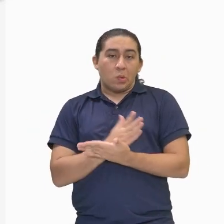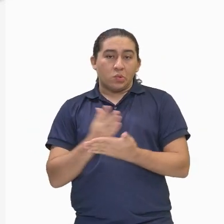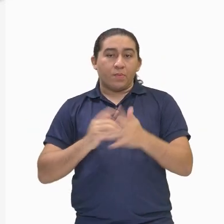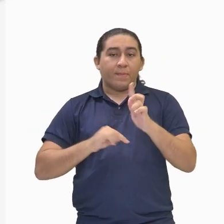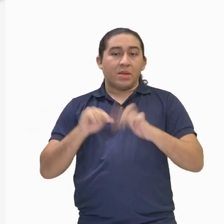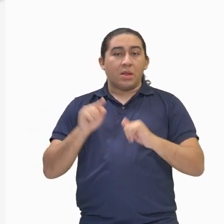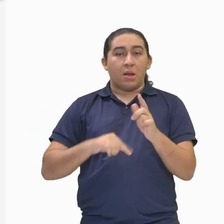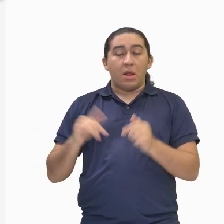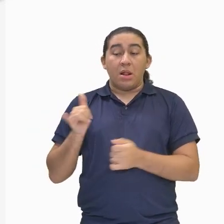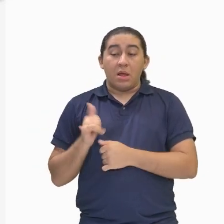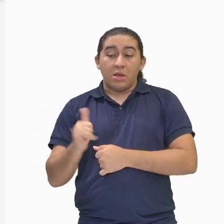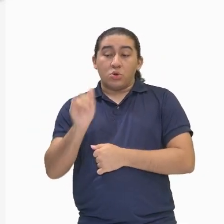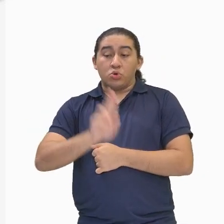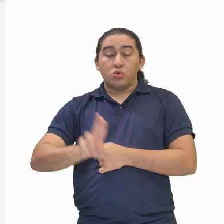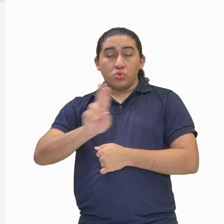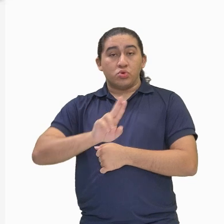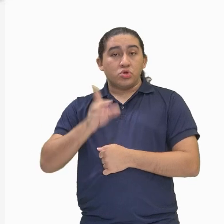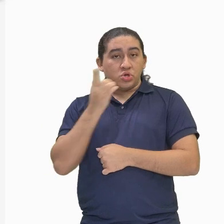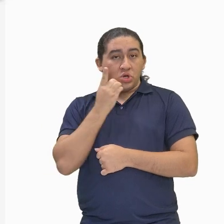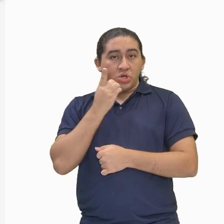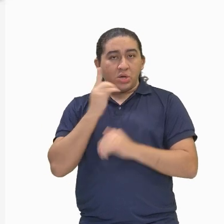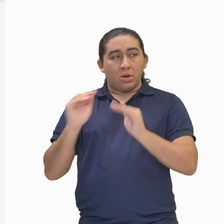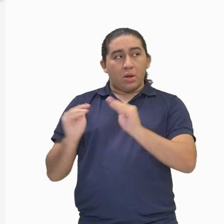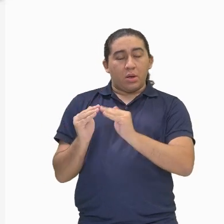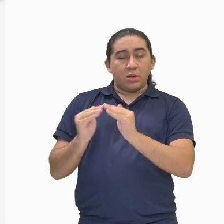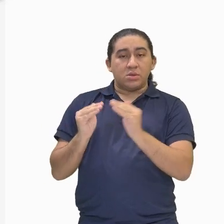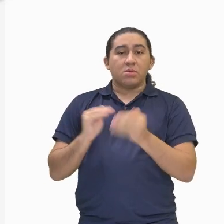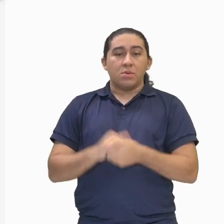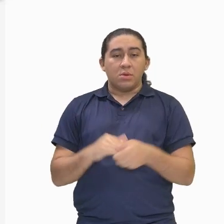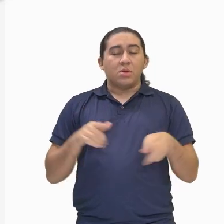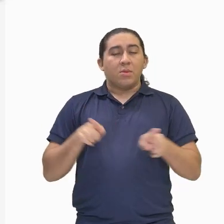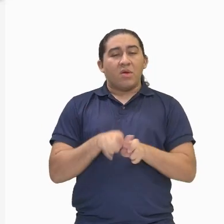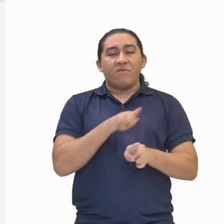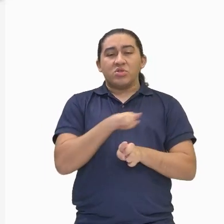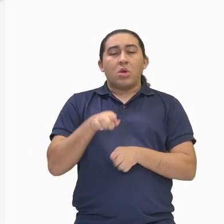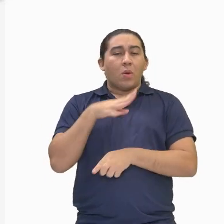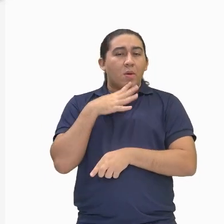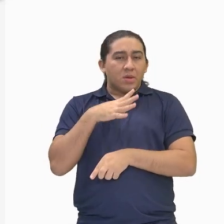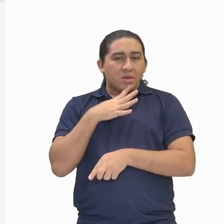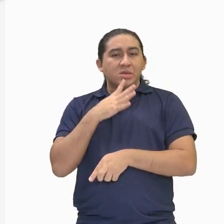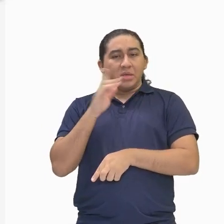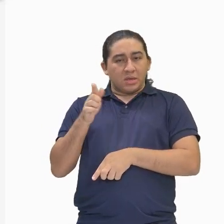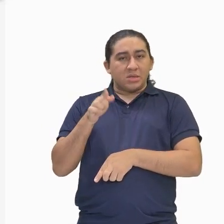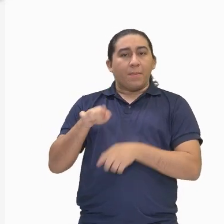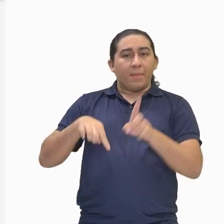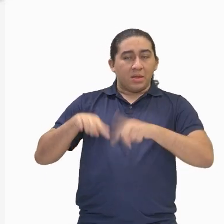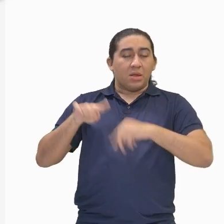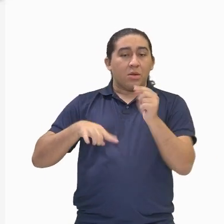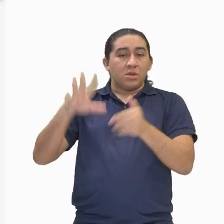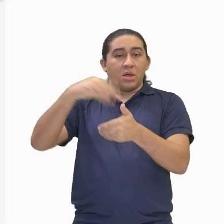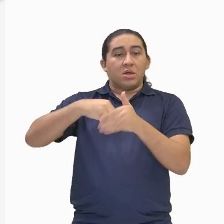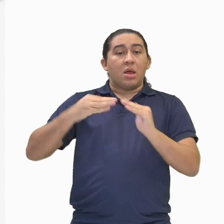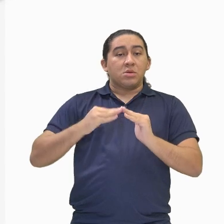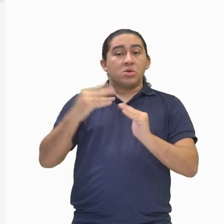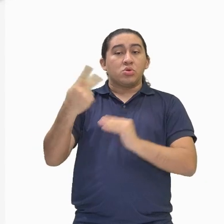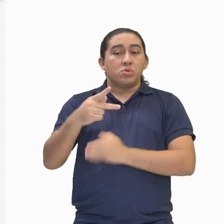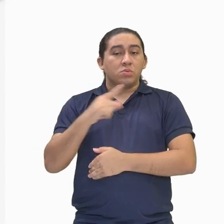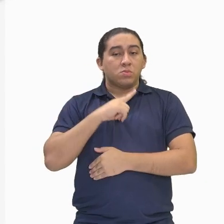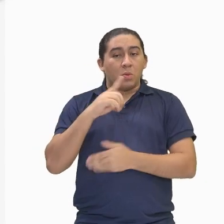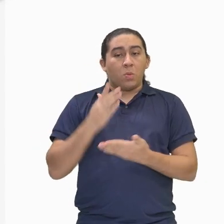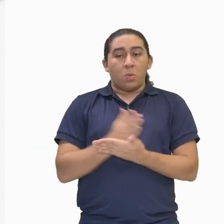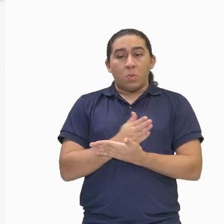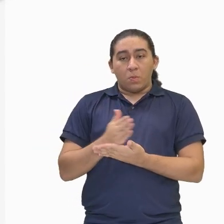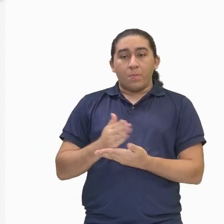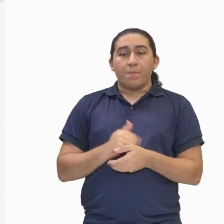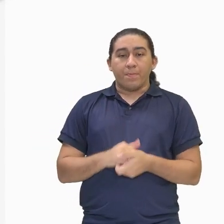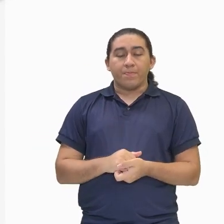elétricos de uso doméstico, né? Você já deve ter visto algum deles, com certeza na sua casa deve ter algum. Então aí